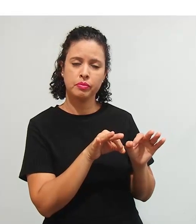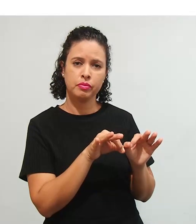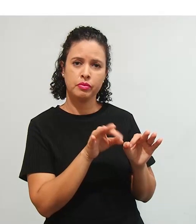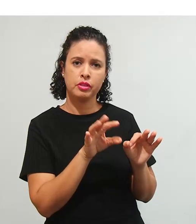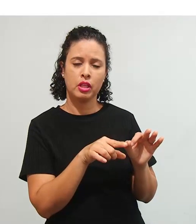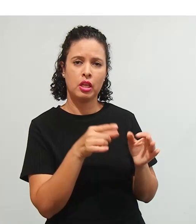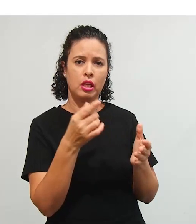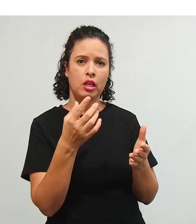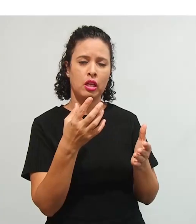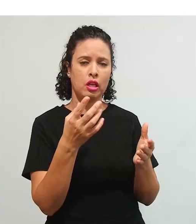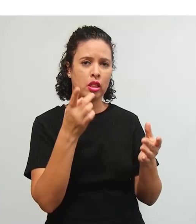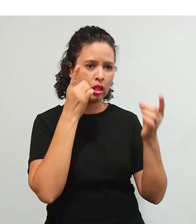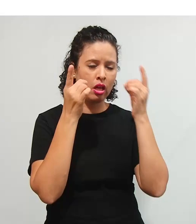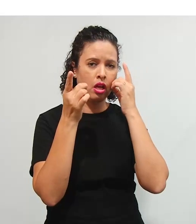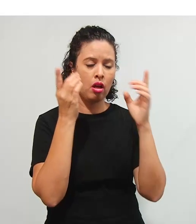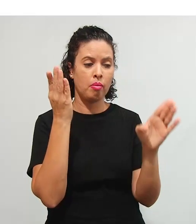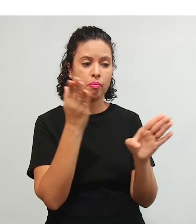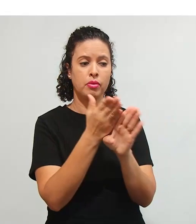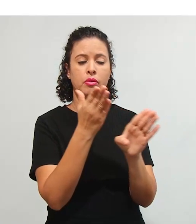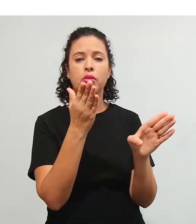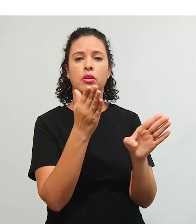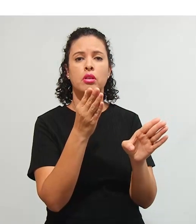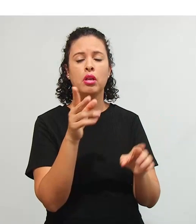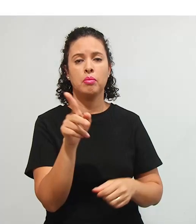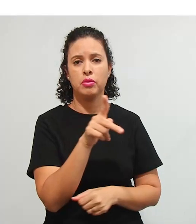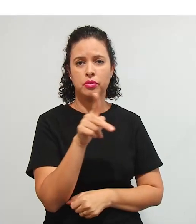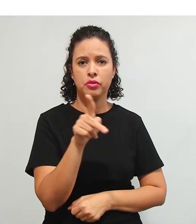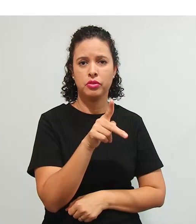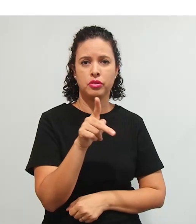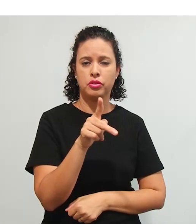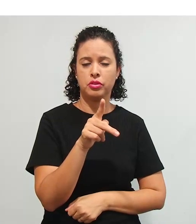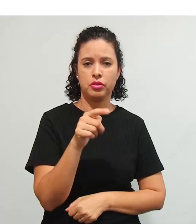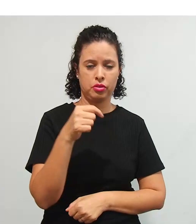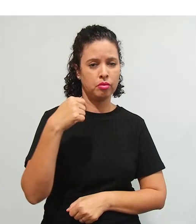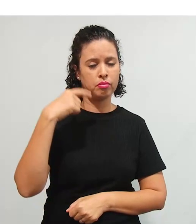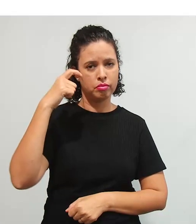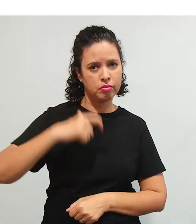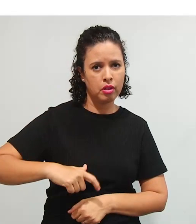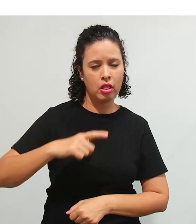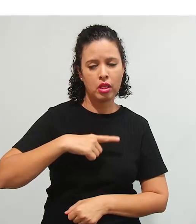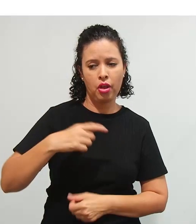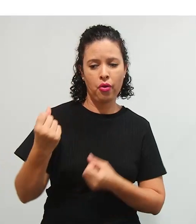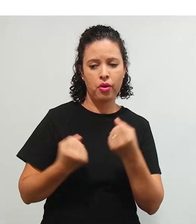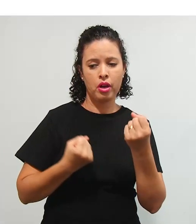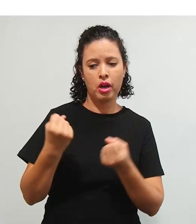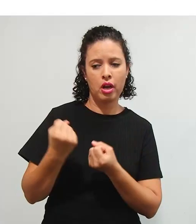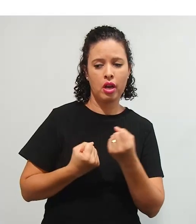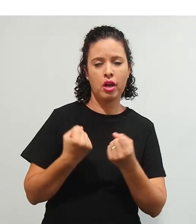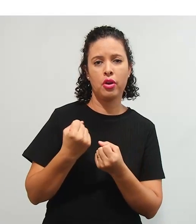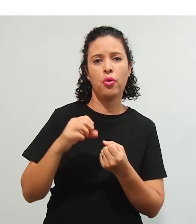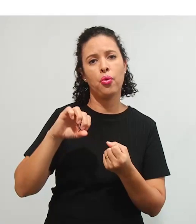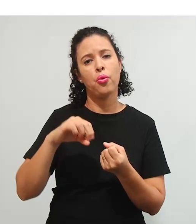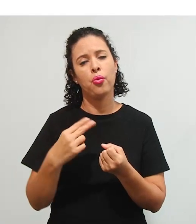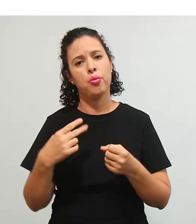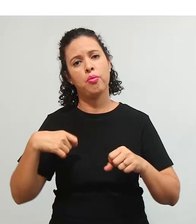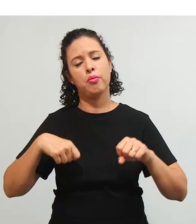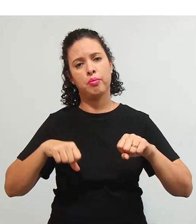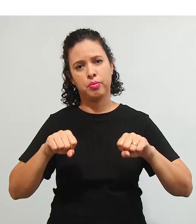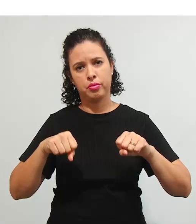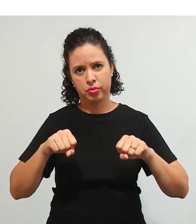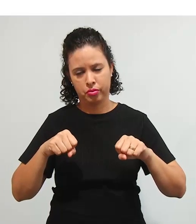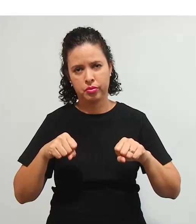puxa os dados, identifica que a professora Fernanda tem um veículo ou uma moto